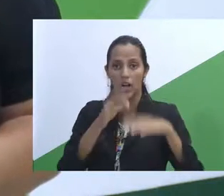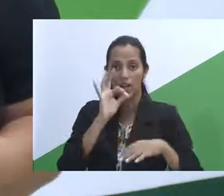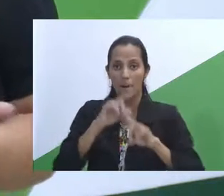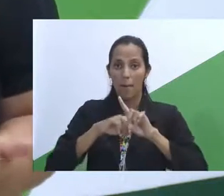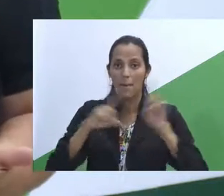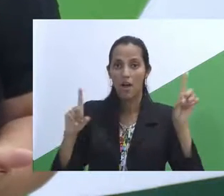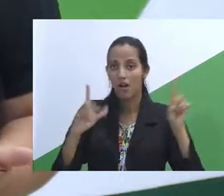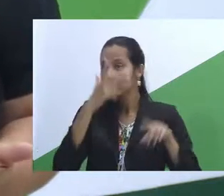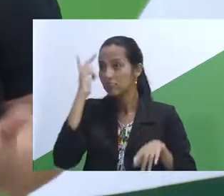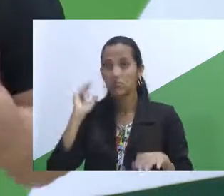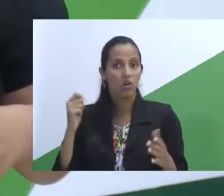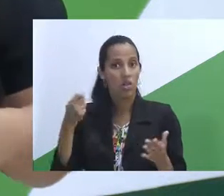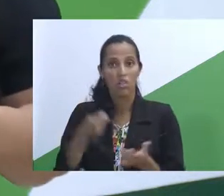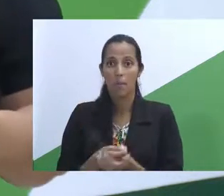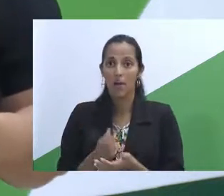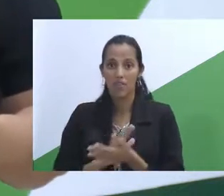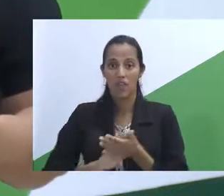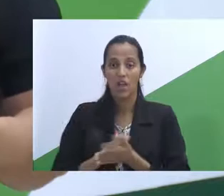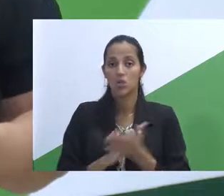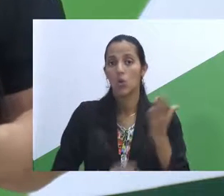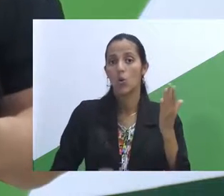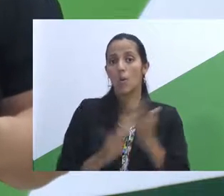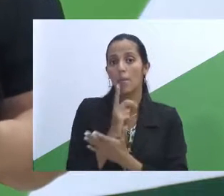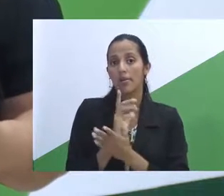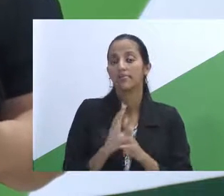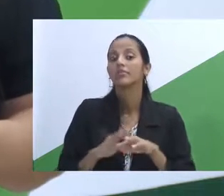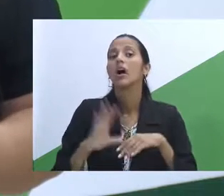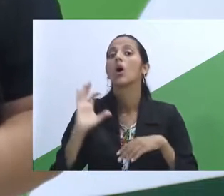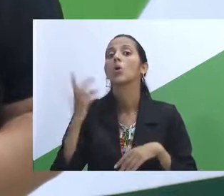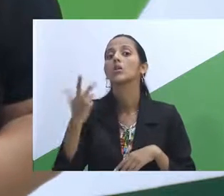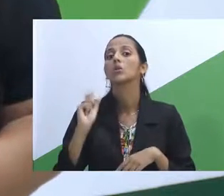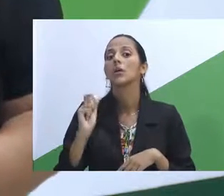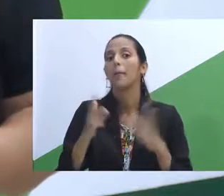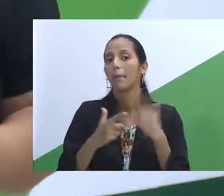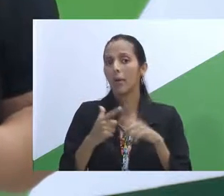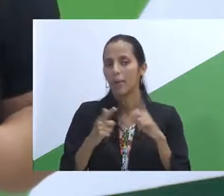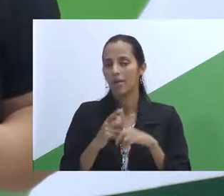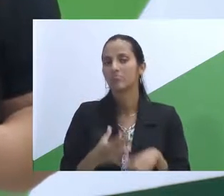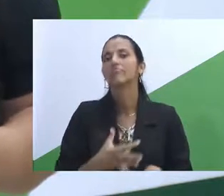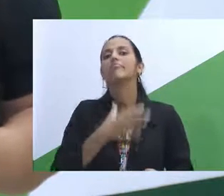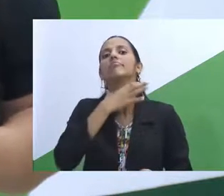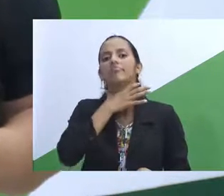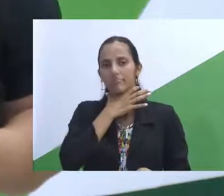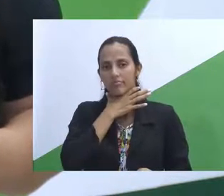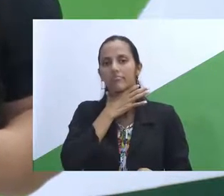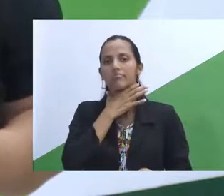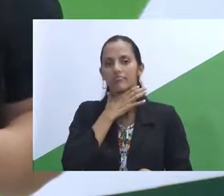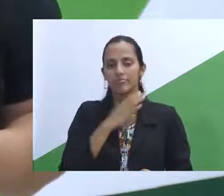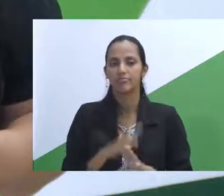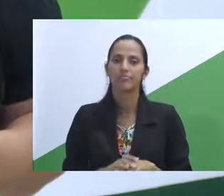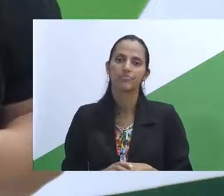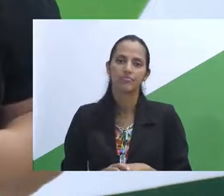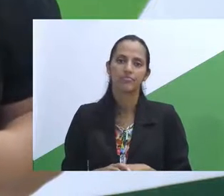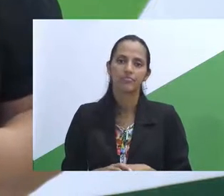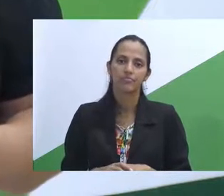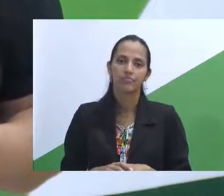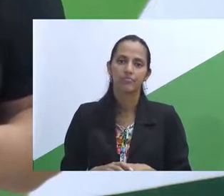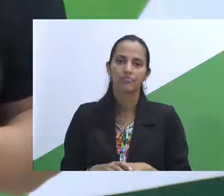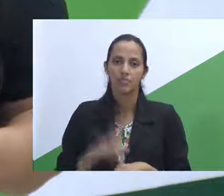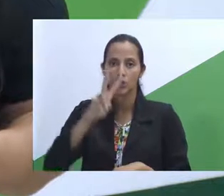tempo, então, no Brasil. Vargas só vai realmente, né? Continuar, então, aí, né? Esse tipo, então, de atividade.